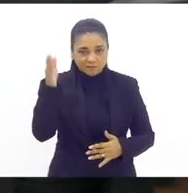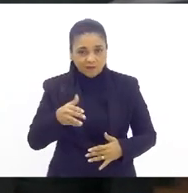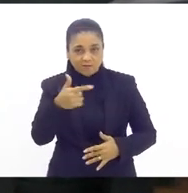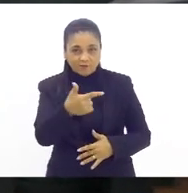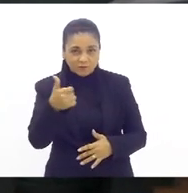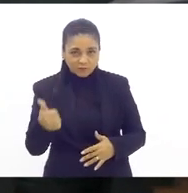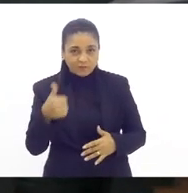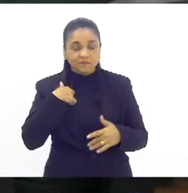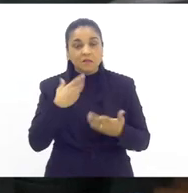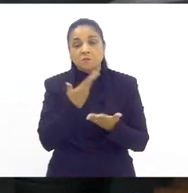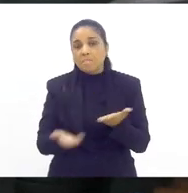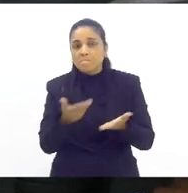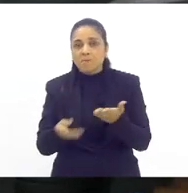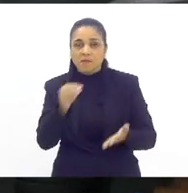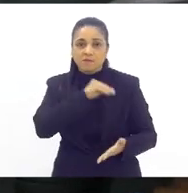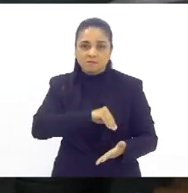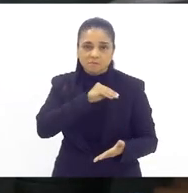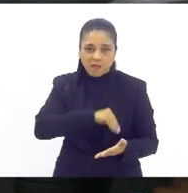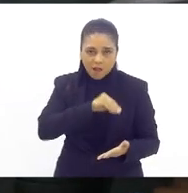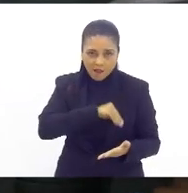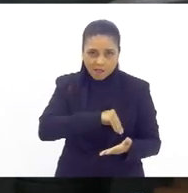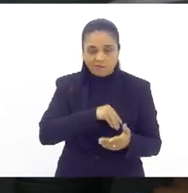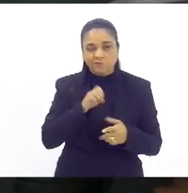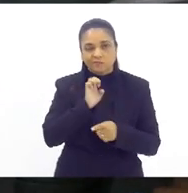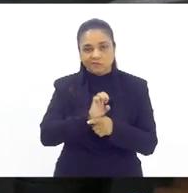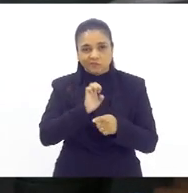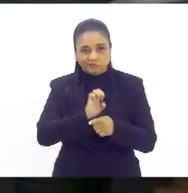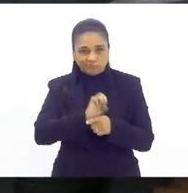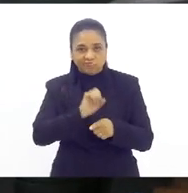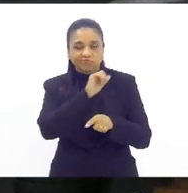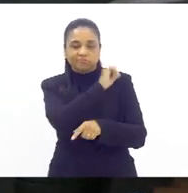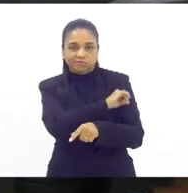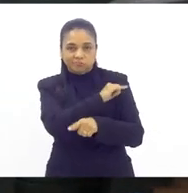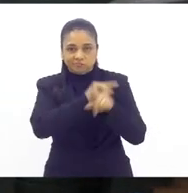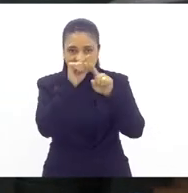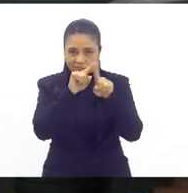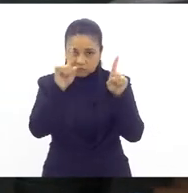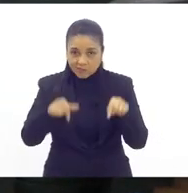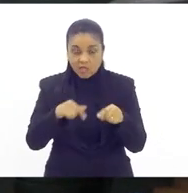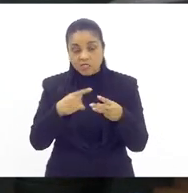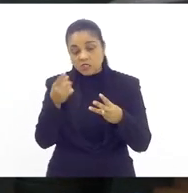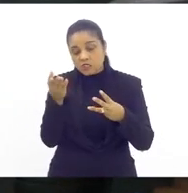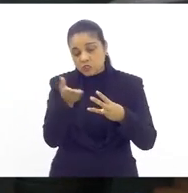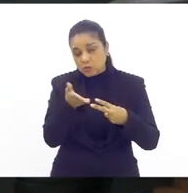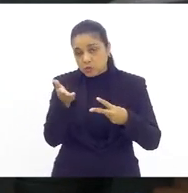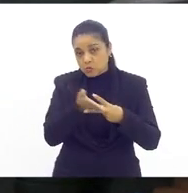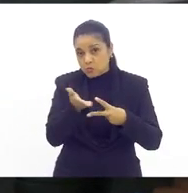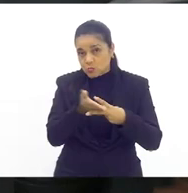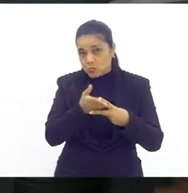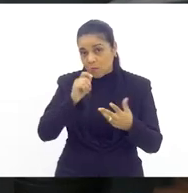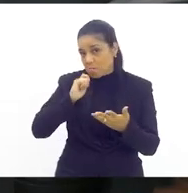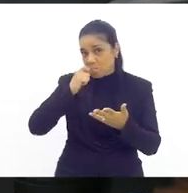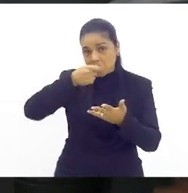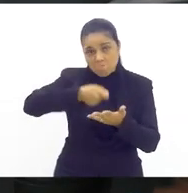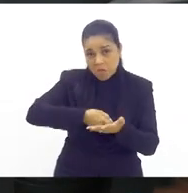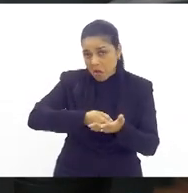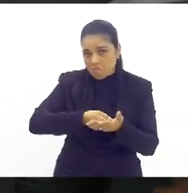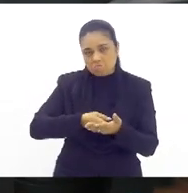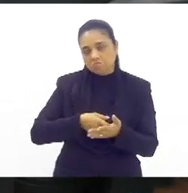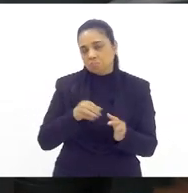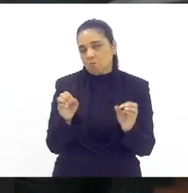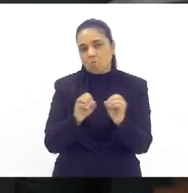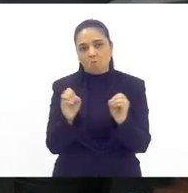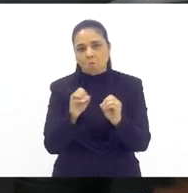das perdas salariais dos Servidores do Estado o pagamento da segunda parcela que não foi cumprida ainda